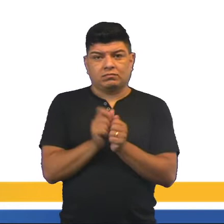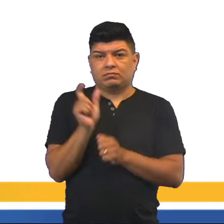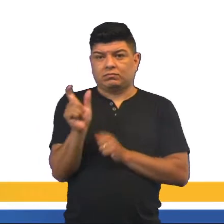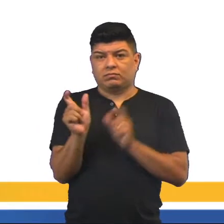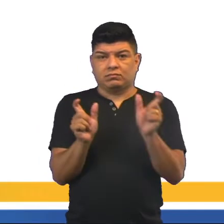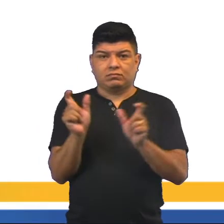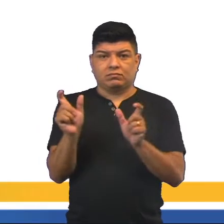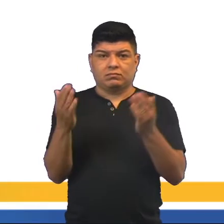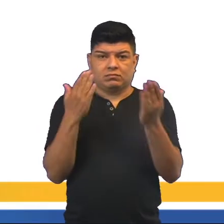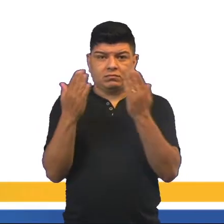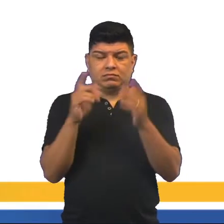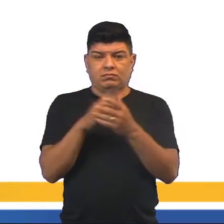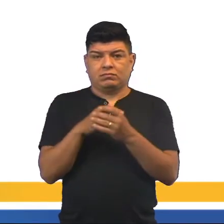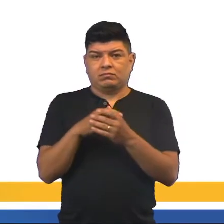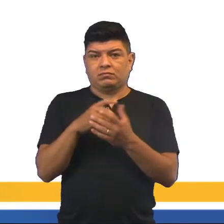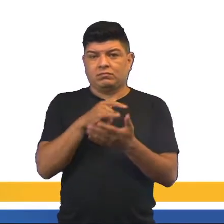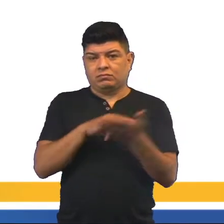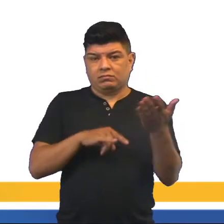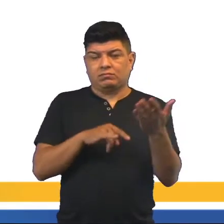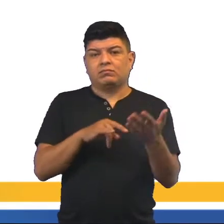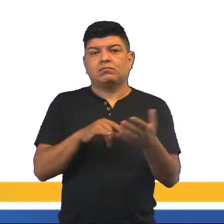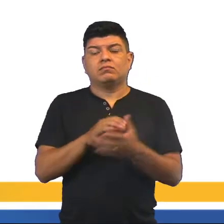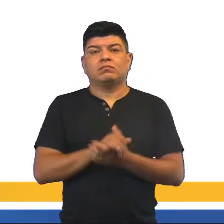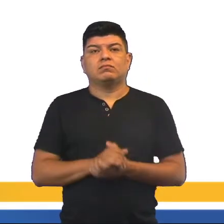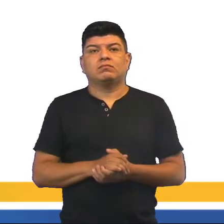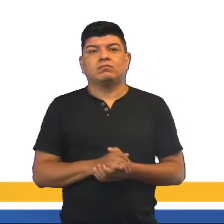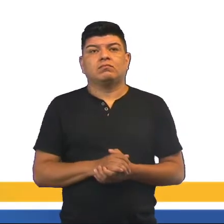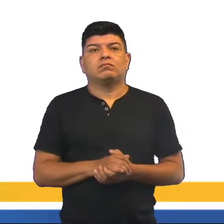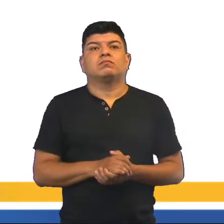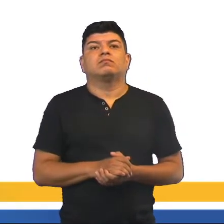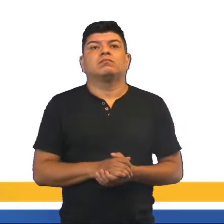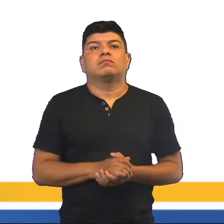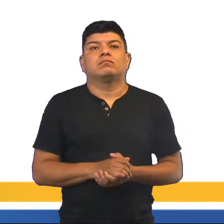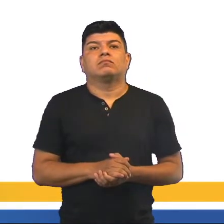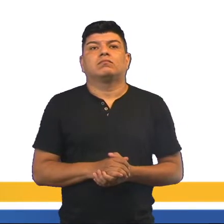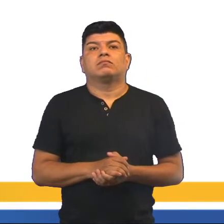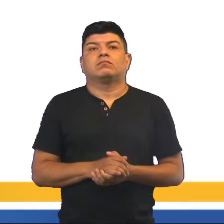palavras relacionadas com arquivos, impostos, tributos.